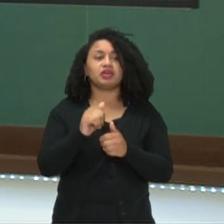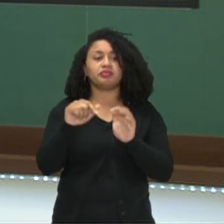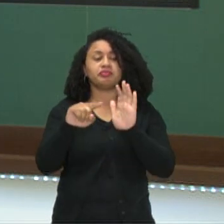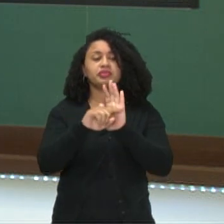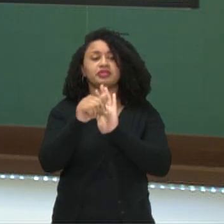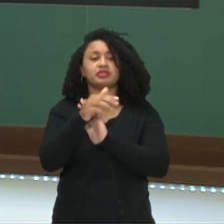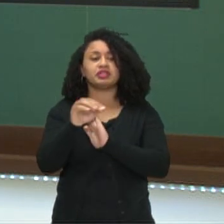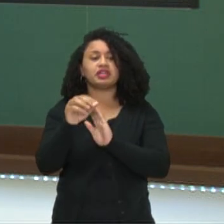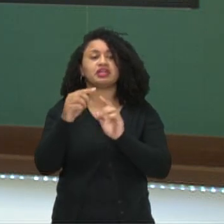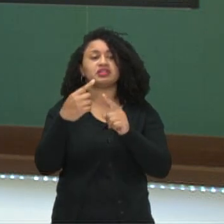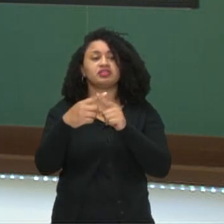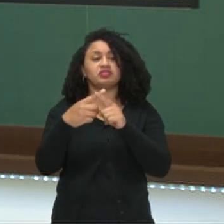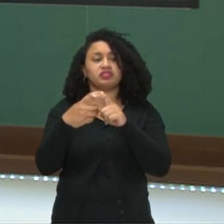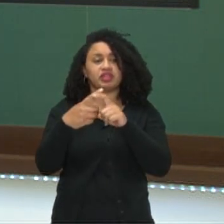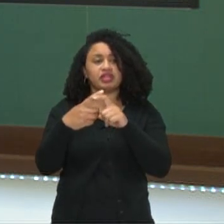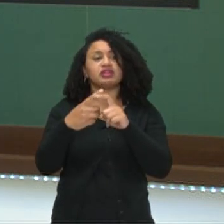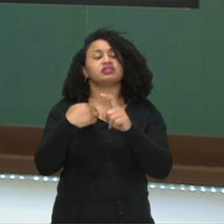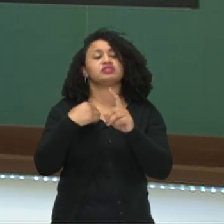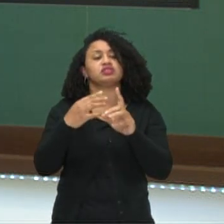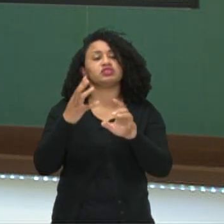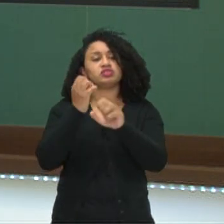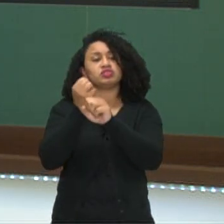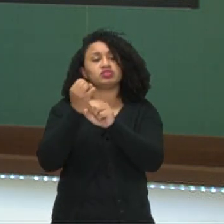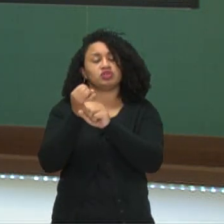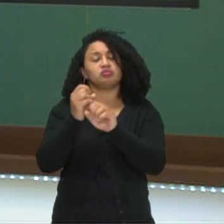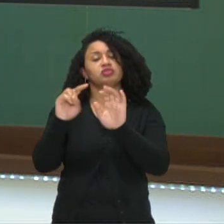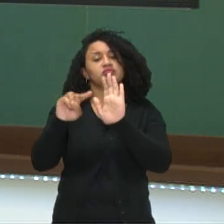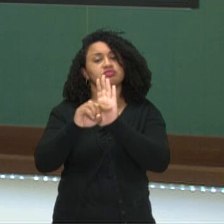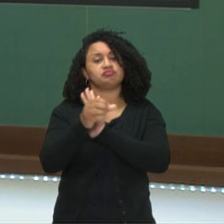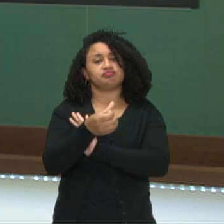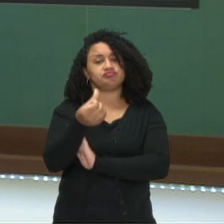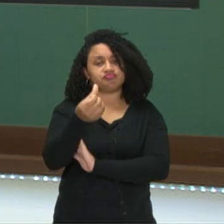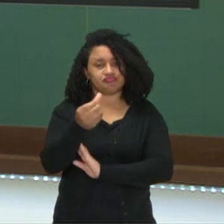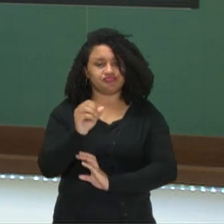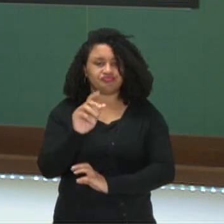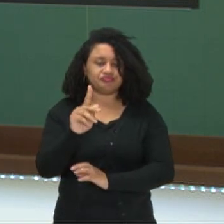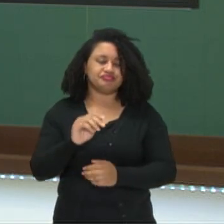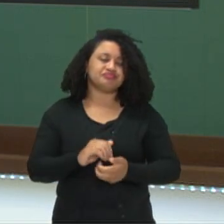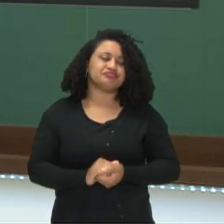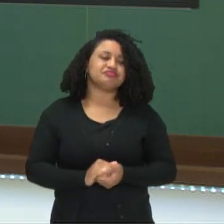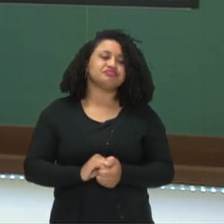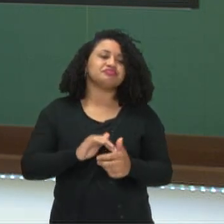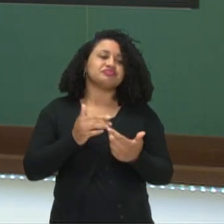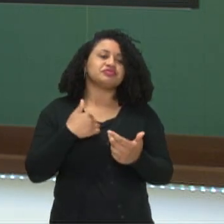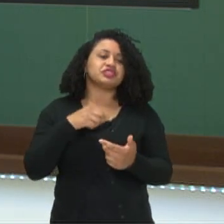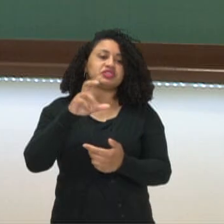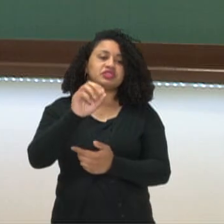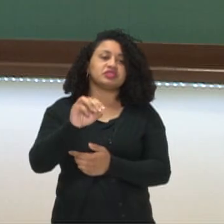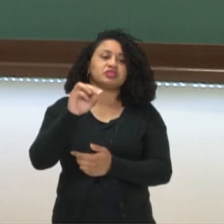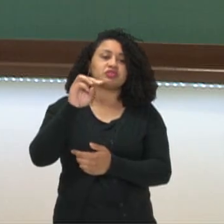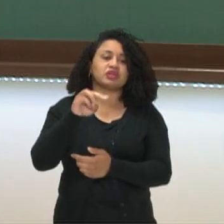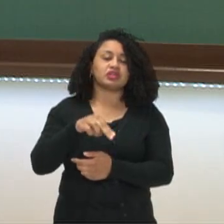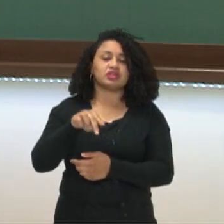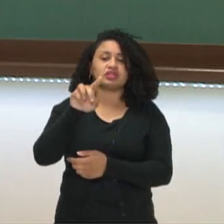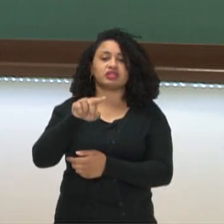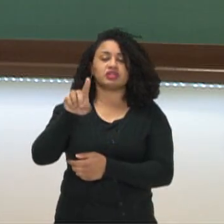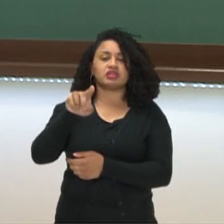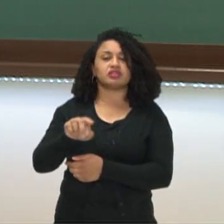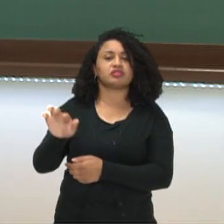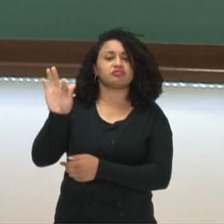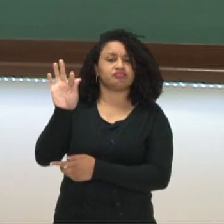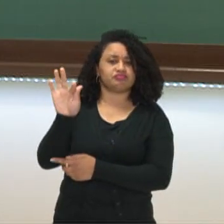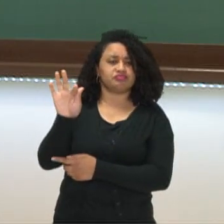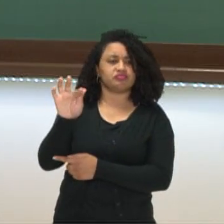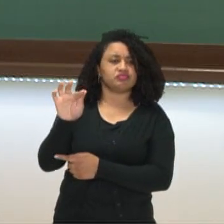vezes 10 elevado a menos 3, repete a base, soma os points, menos 6. Tá? Então 50 microfaraday. Porque